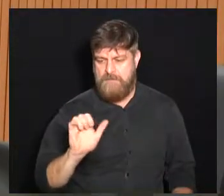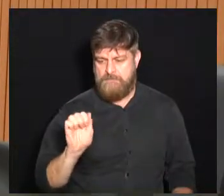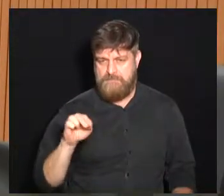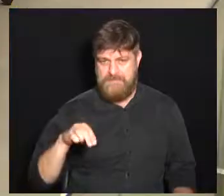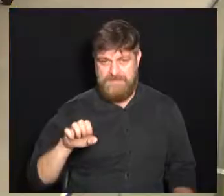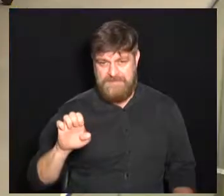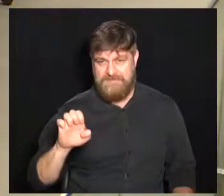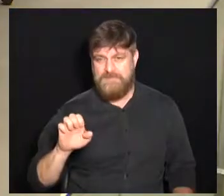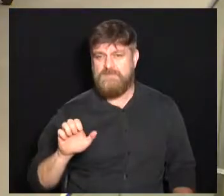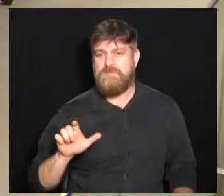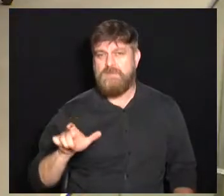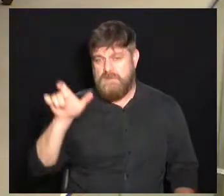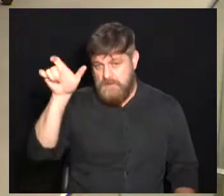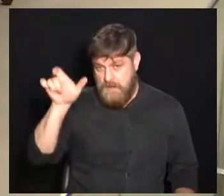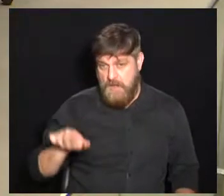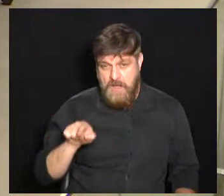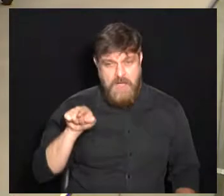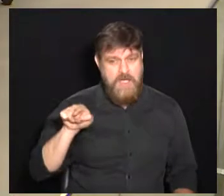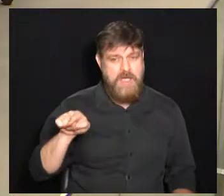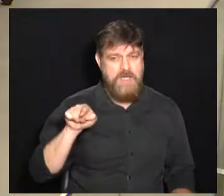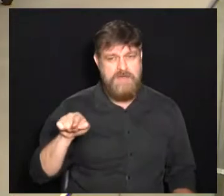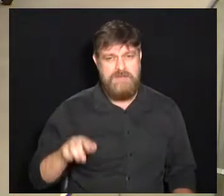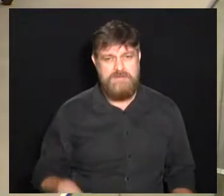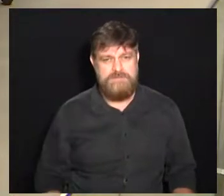primeiro a Fabiana do Nascimento Liberato,